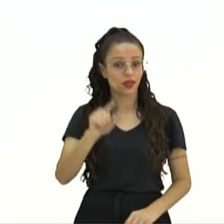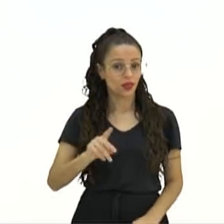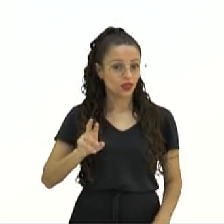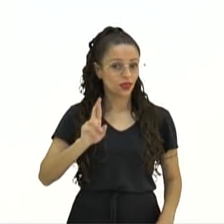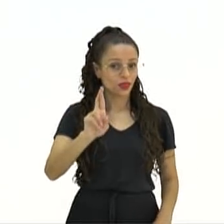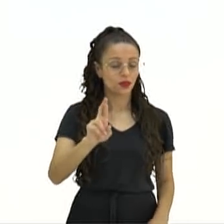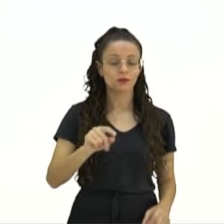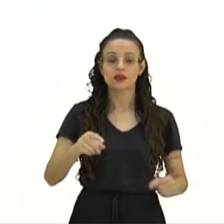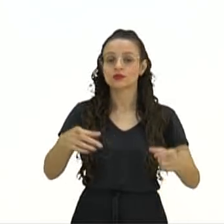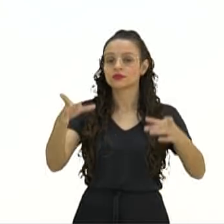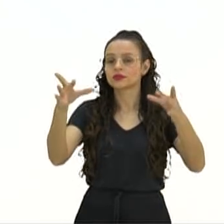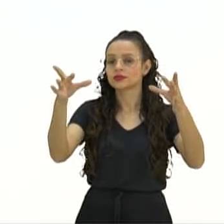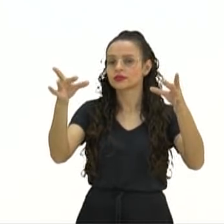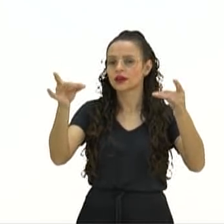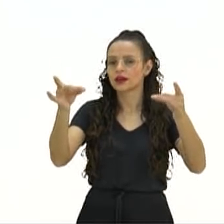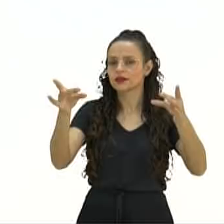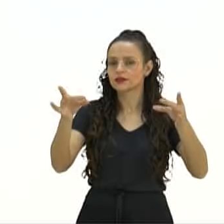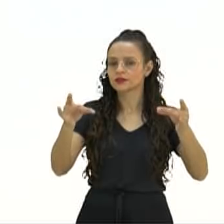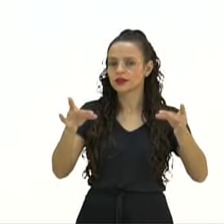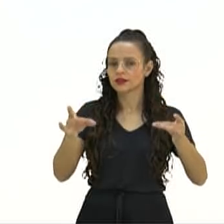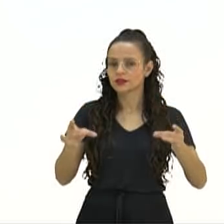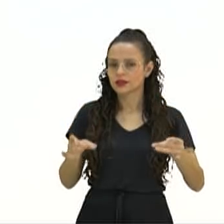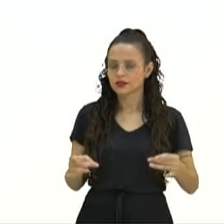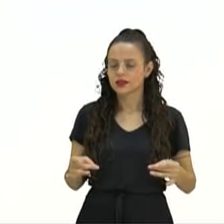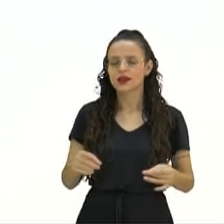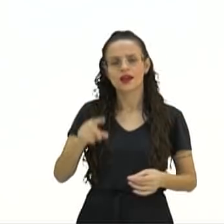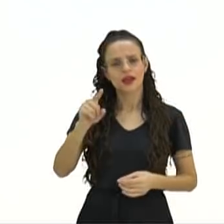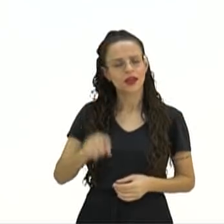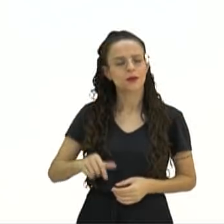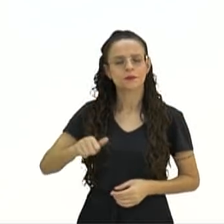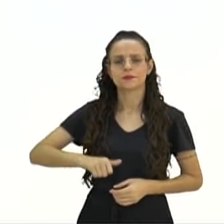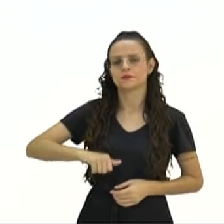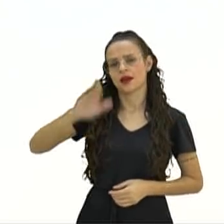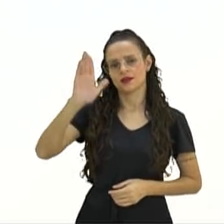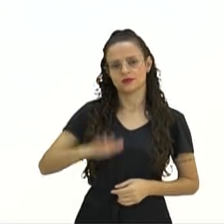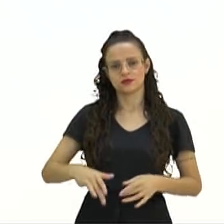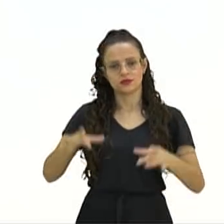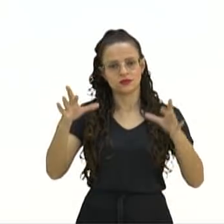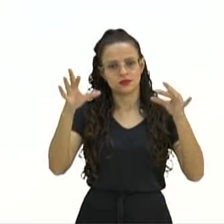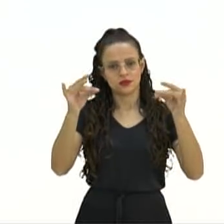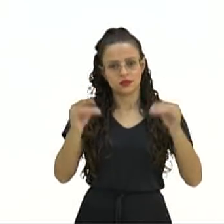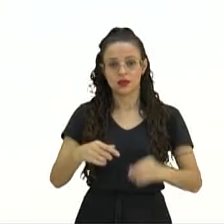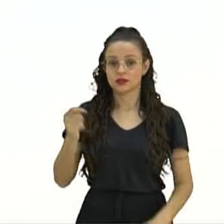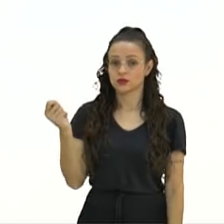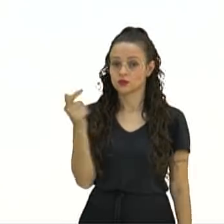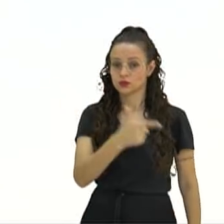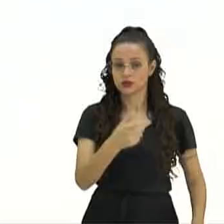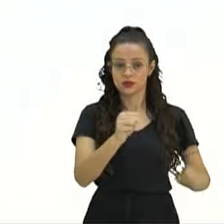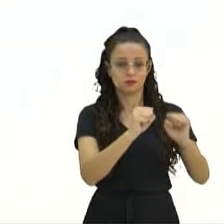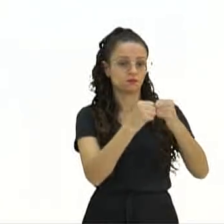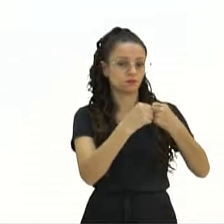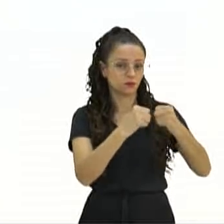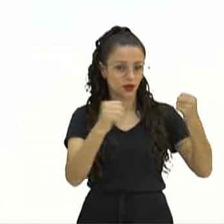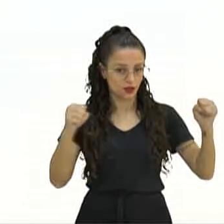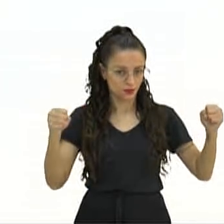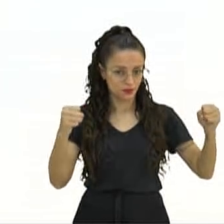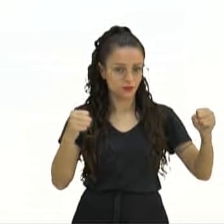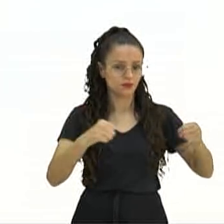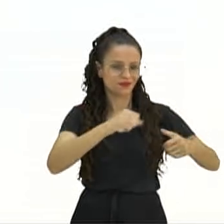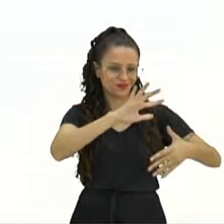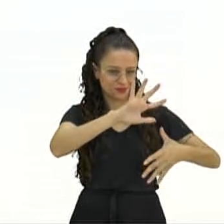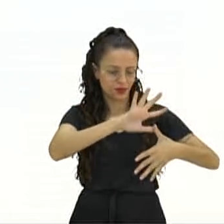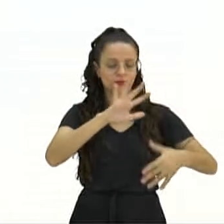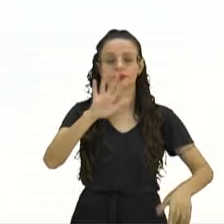representam detalhes ali. Então, as cartas são mais detalhadas do que os mapas, certo? E aí nós